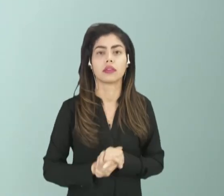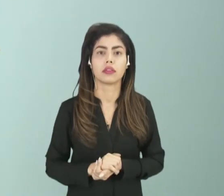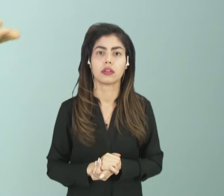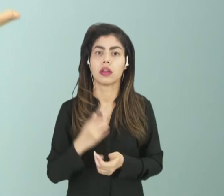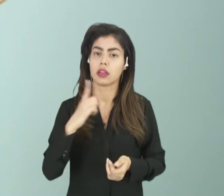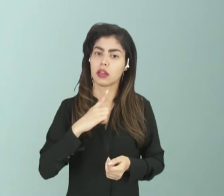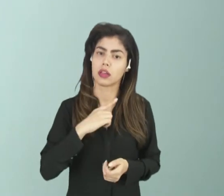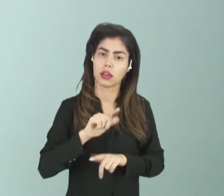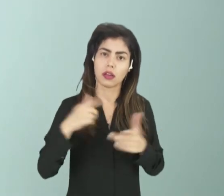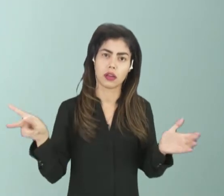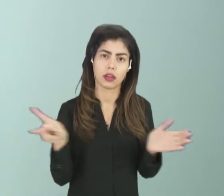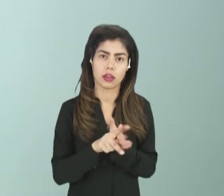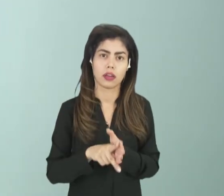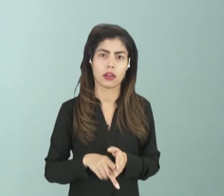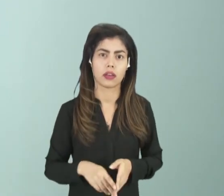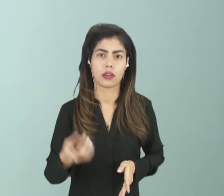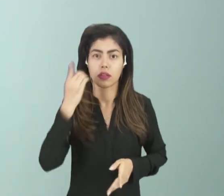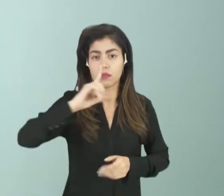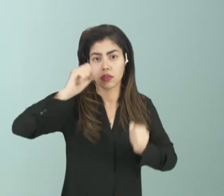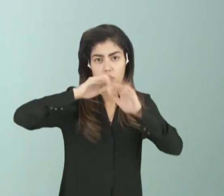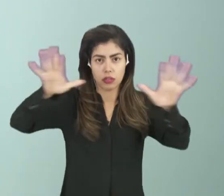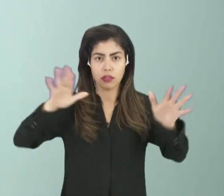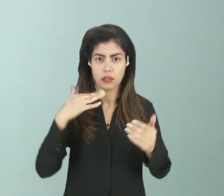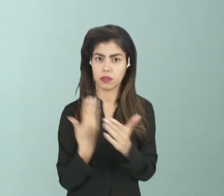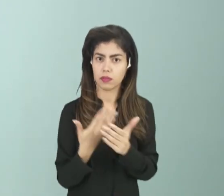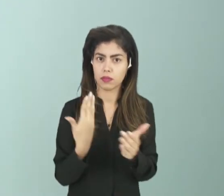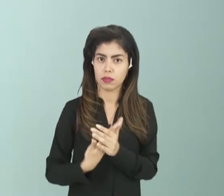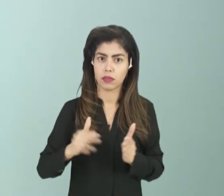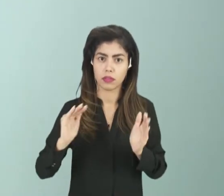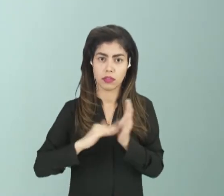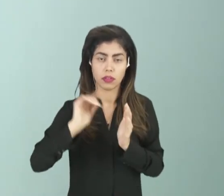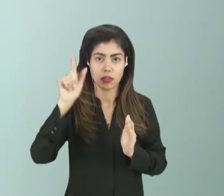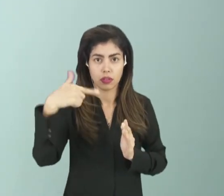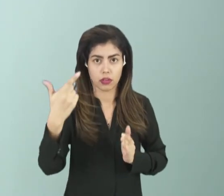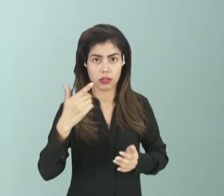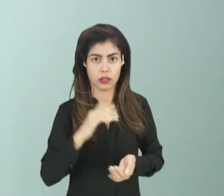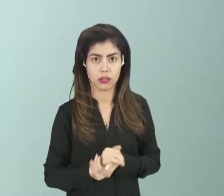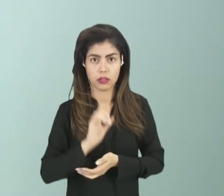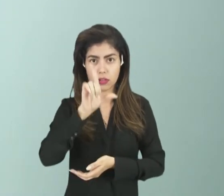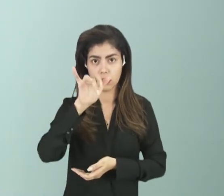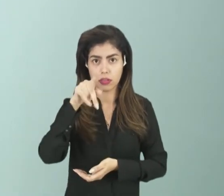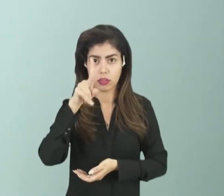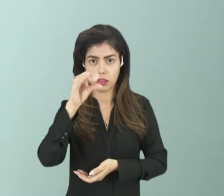exercendo o autodidatismo. Fiquem com Deus e estudem. Próxima aula, Locke e